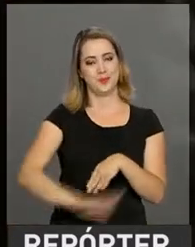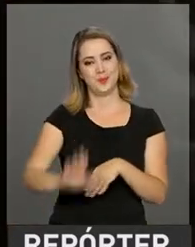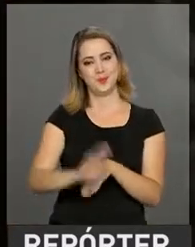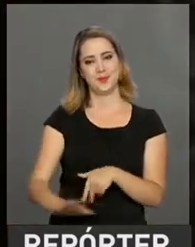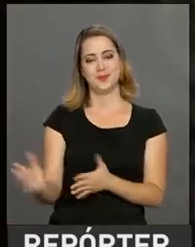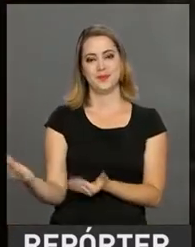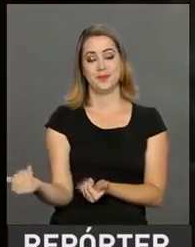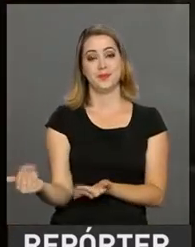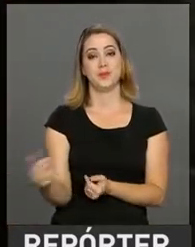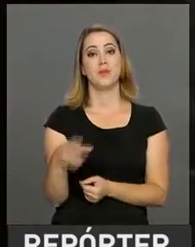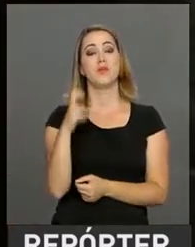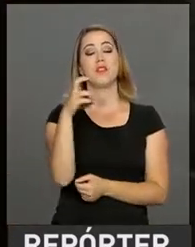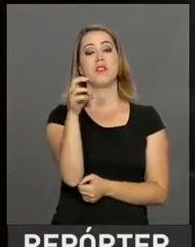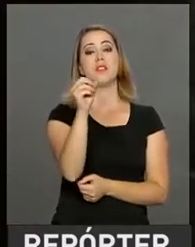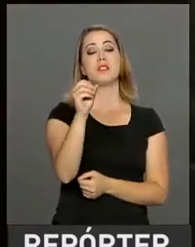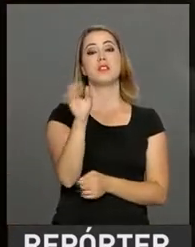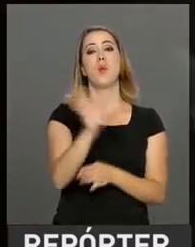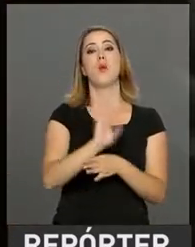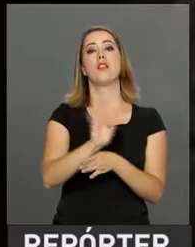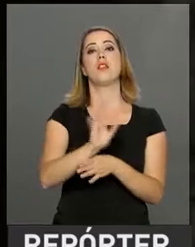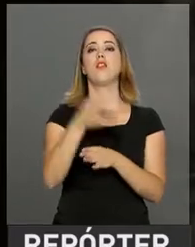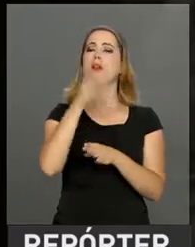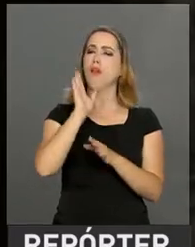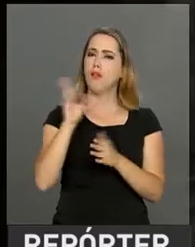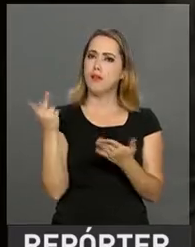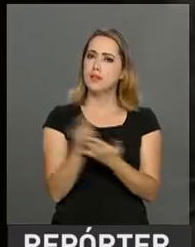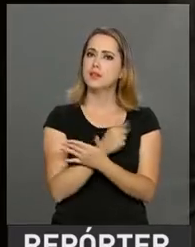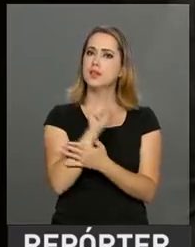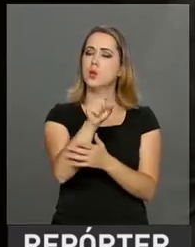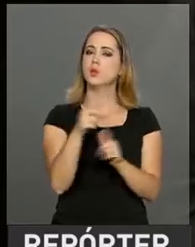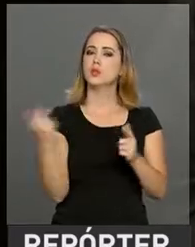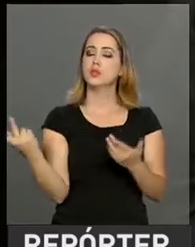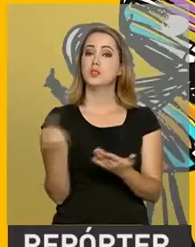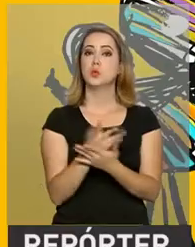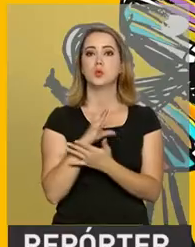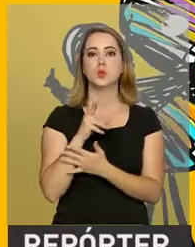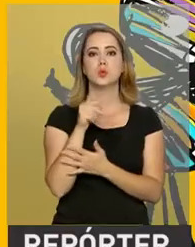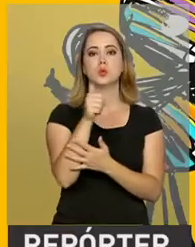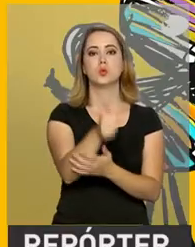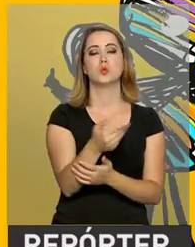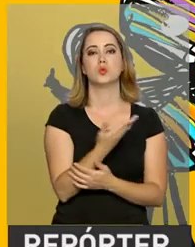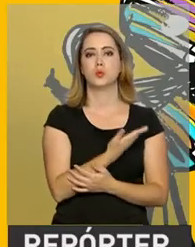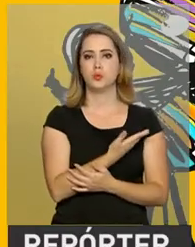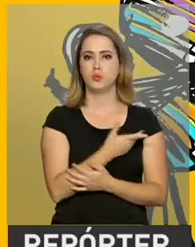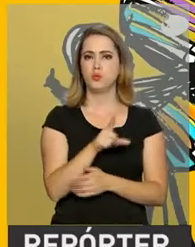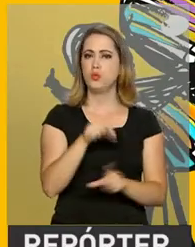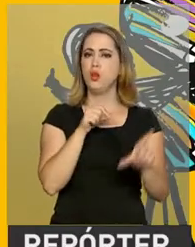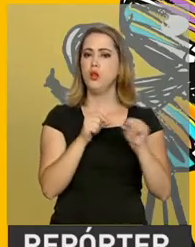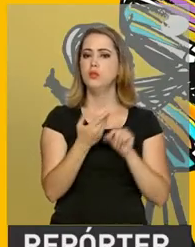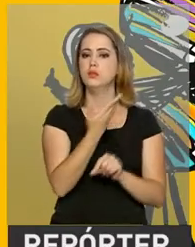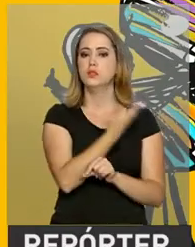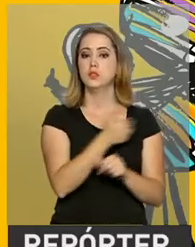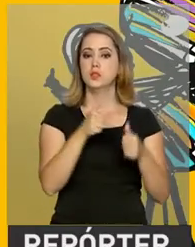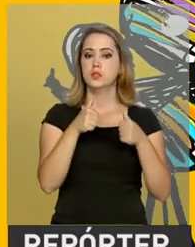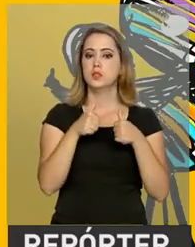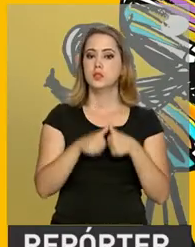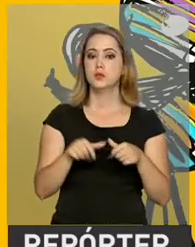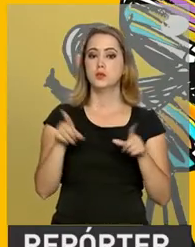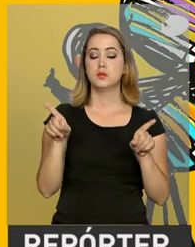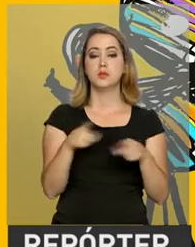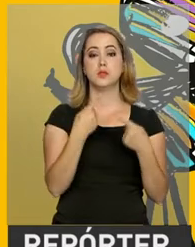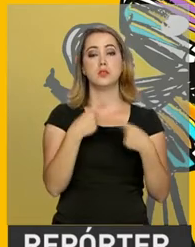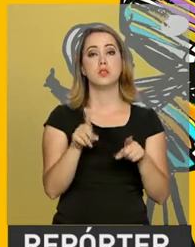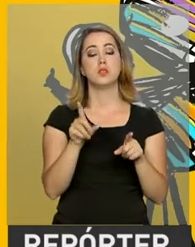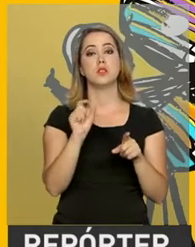de 50 filmes feitos pelos jovens serão exibidos durante o festival. Entre os filmes selecionados está As Aventuras do